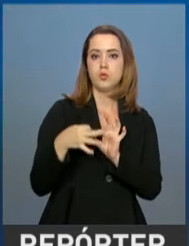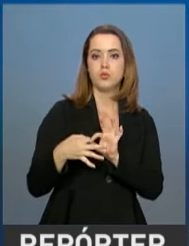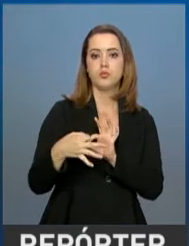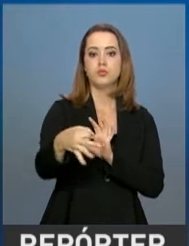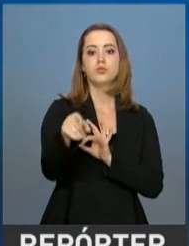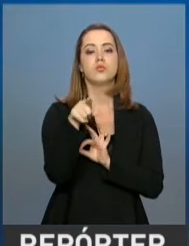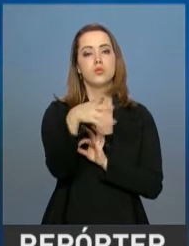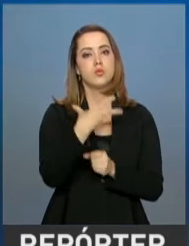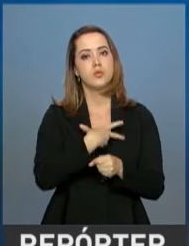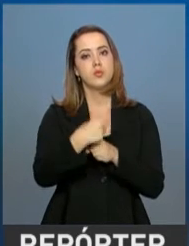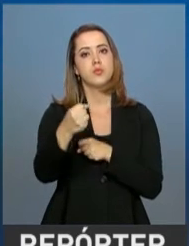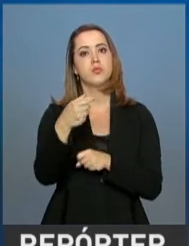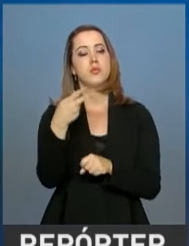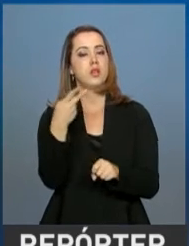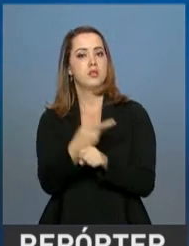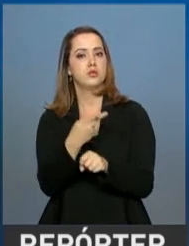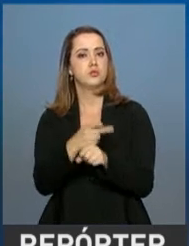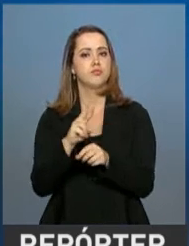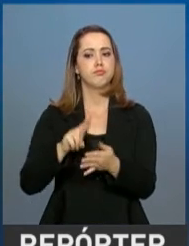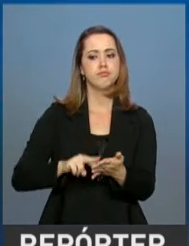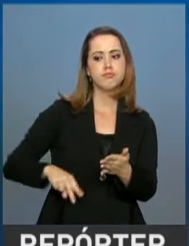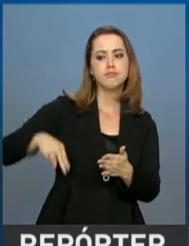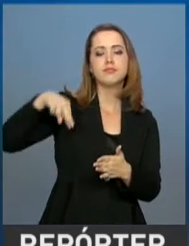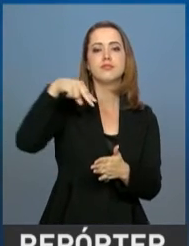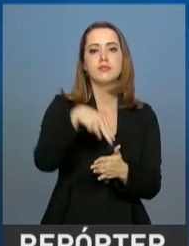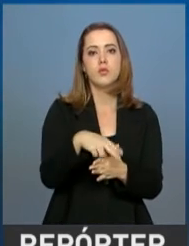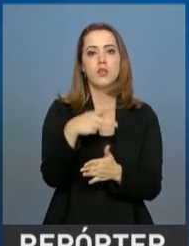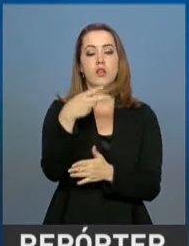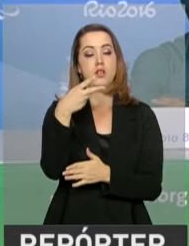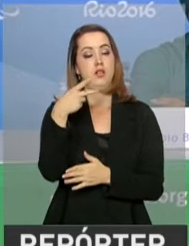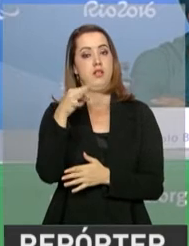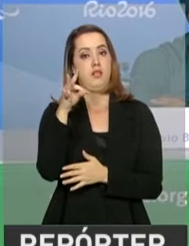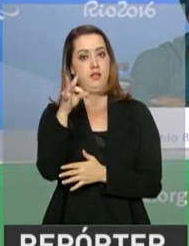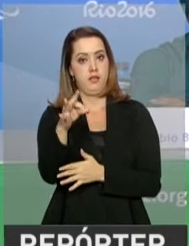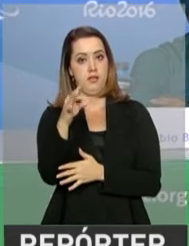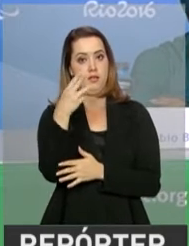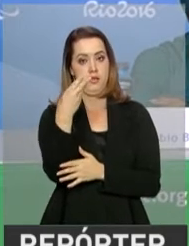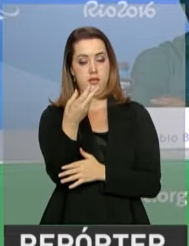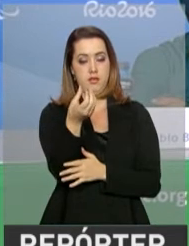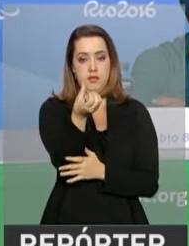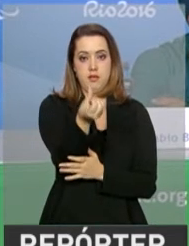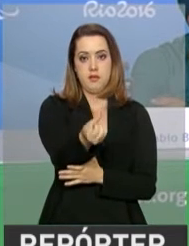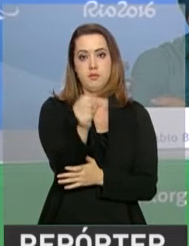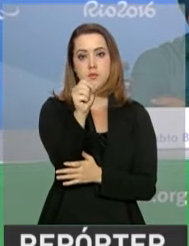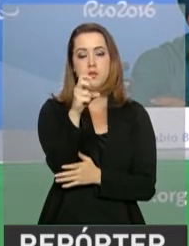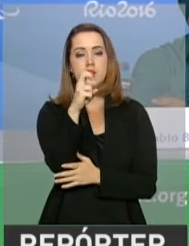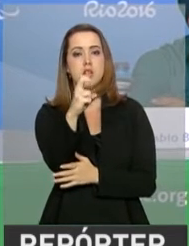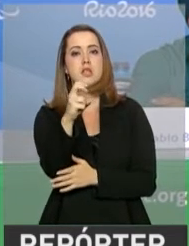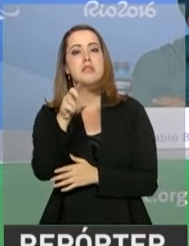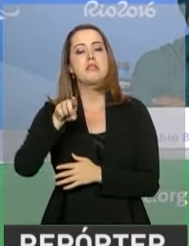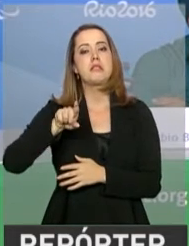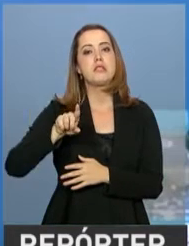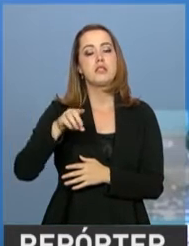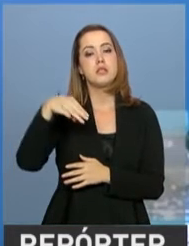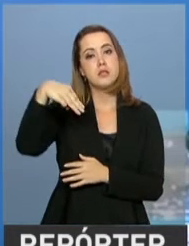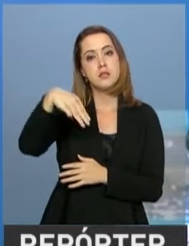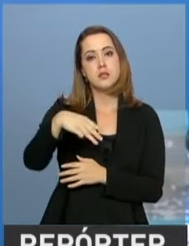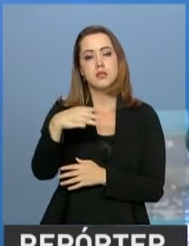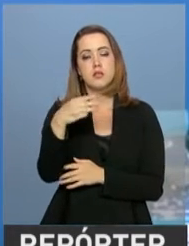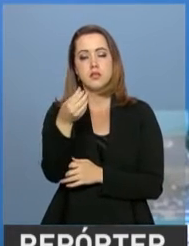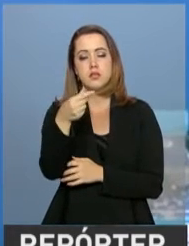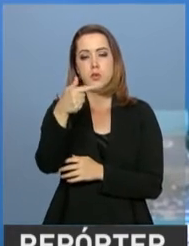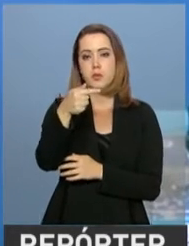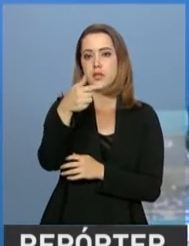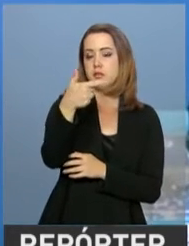Parreira também ganhou prata no salto em distância na classe T36, 5 metros e 62 centímetros. No critério